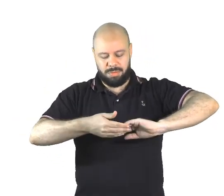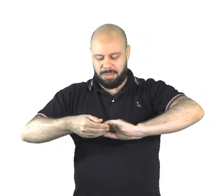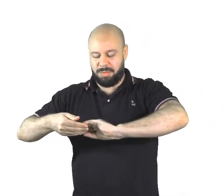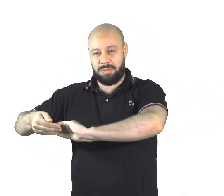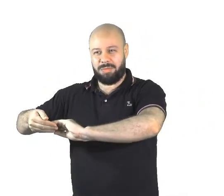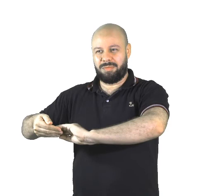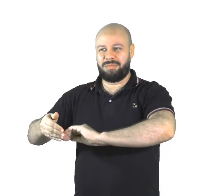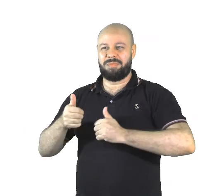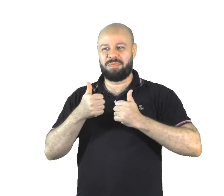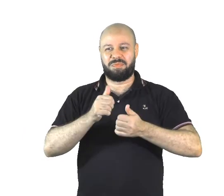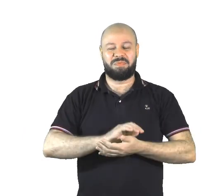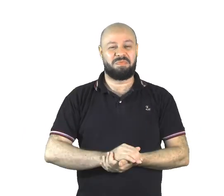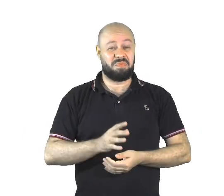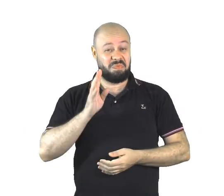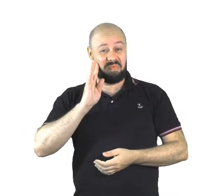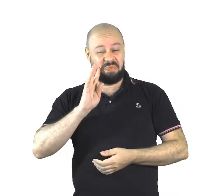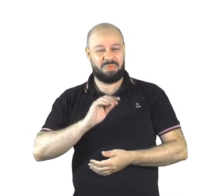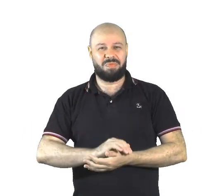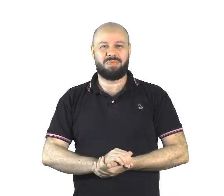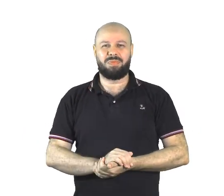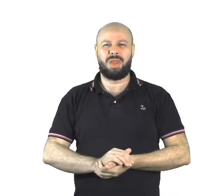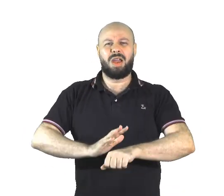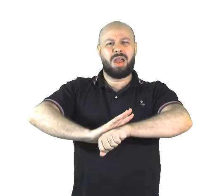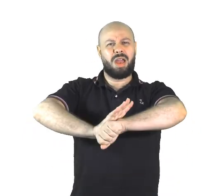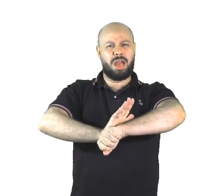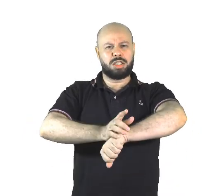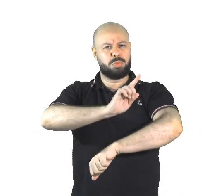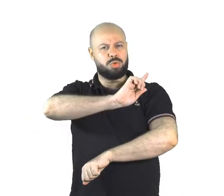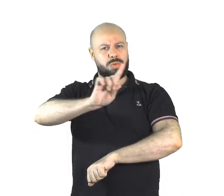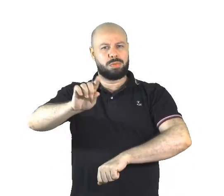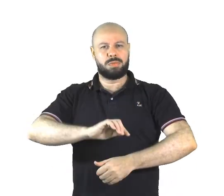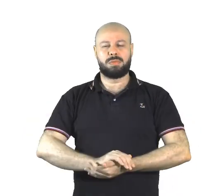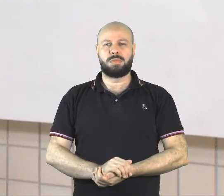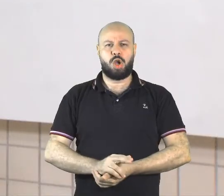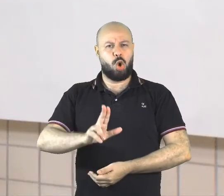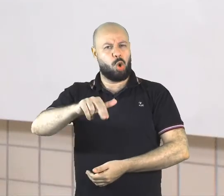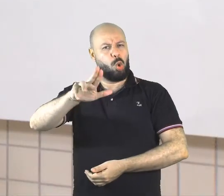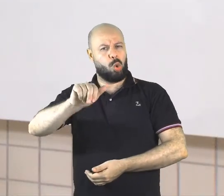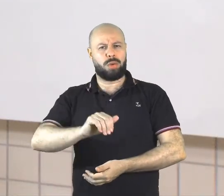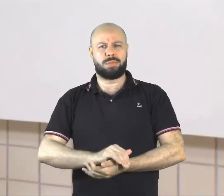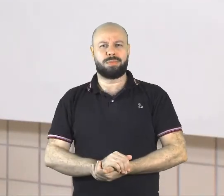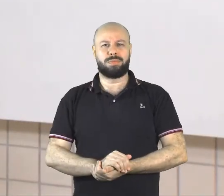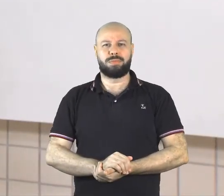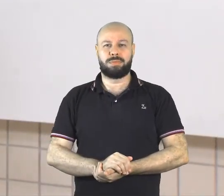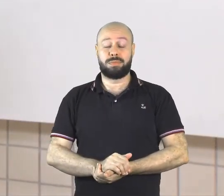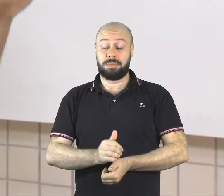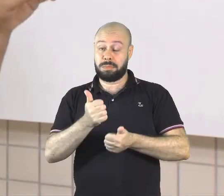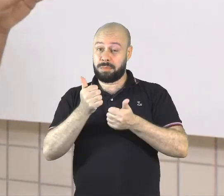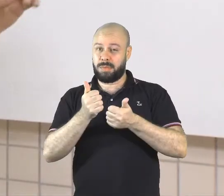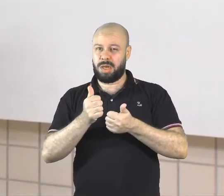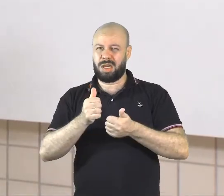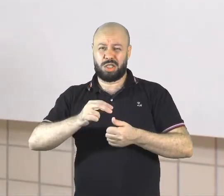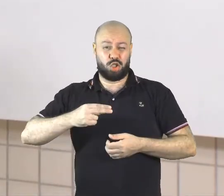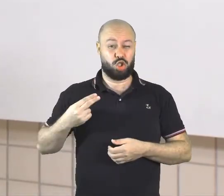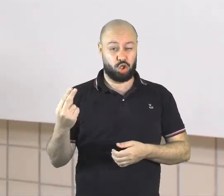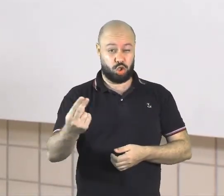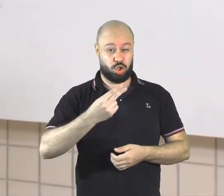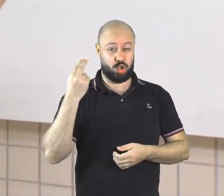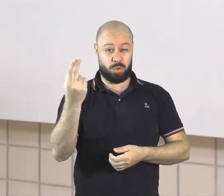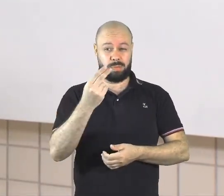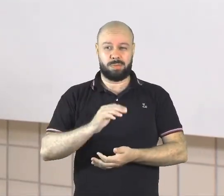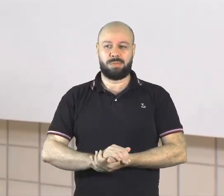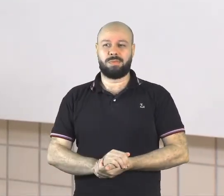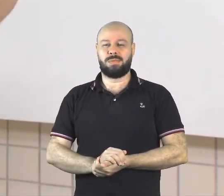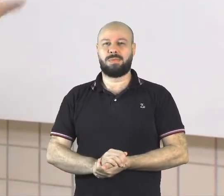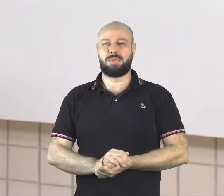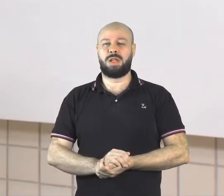que legal. Então, racismo não, nunca, não é? Jamais. Isso aí a gente